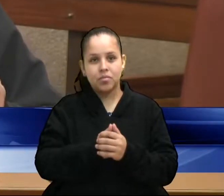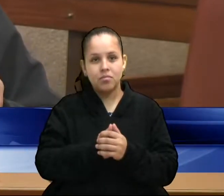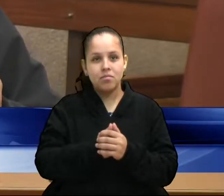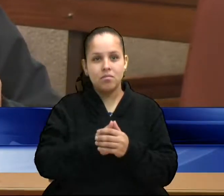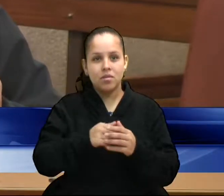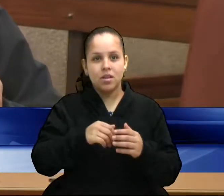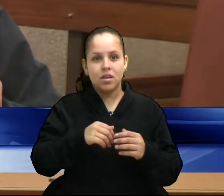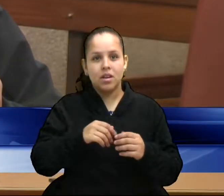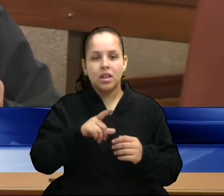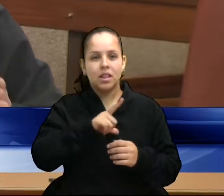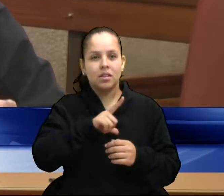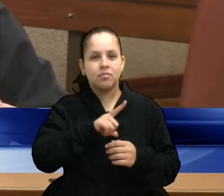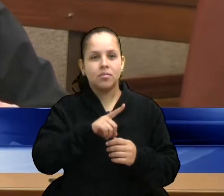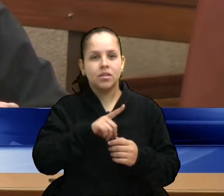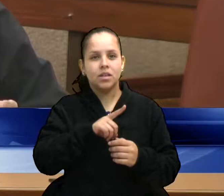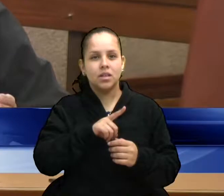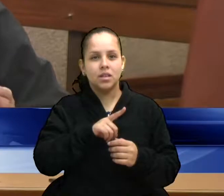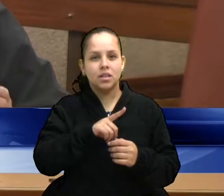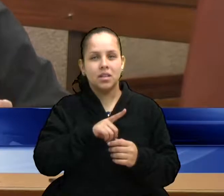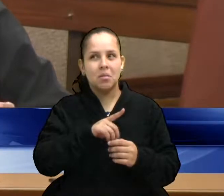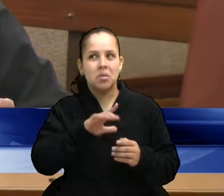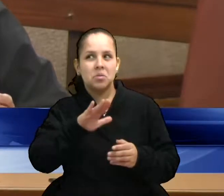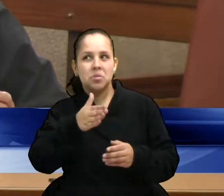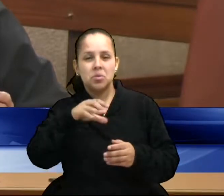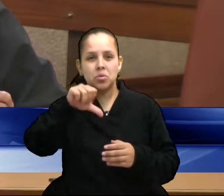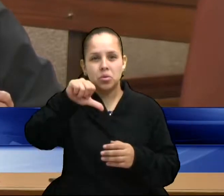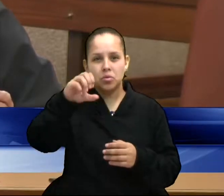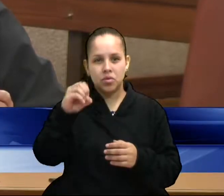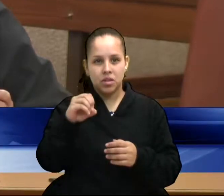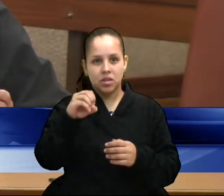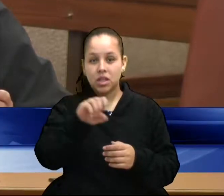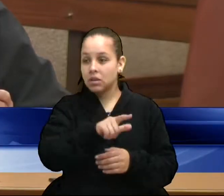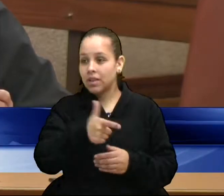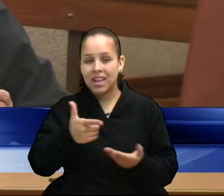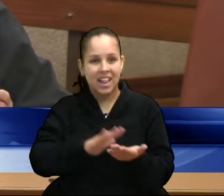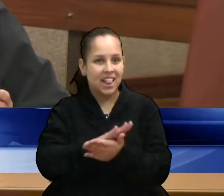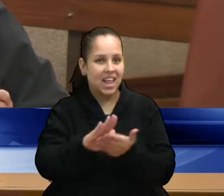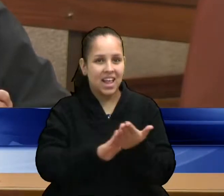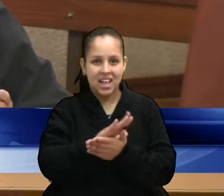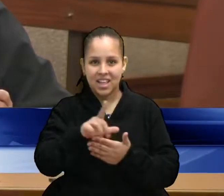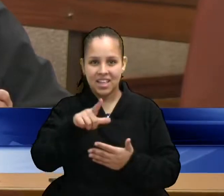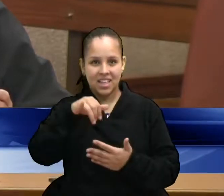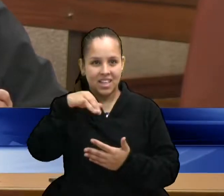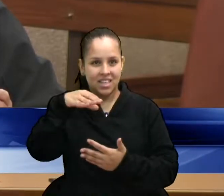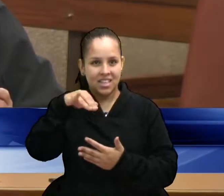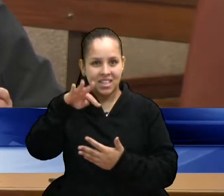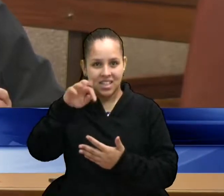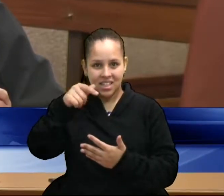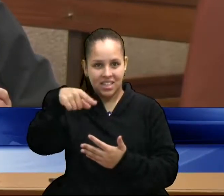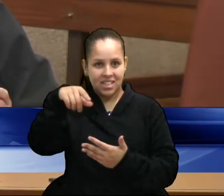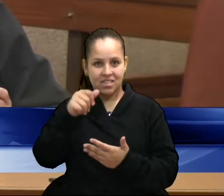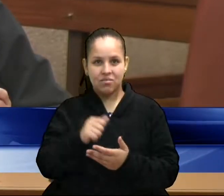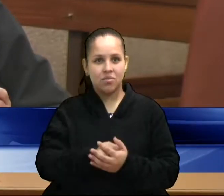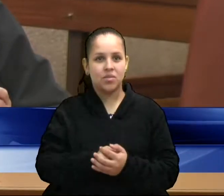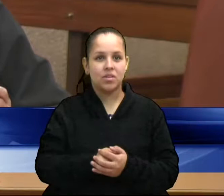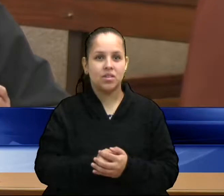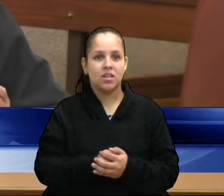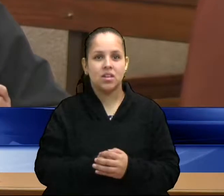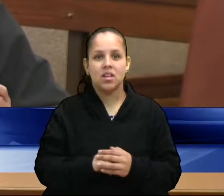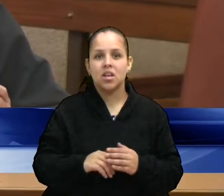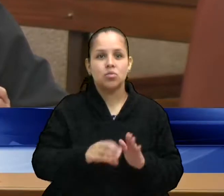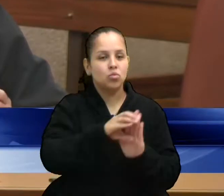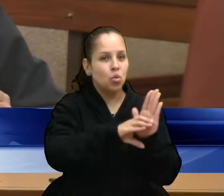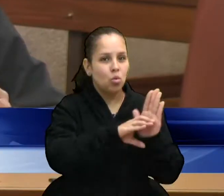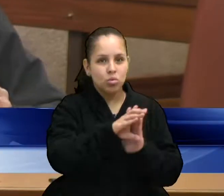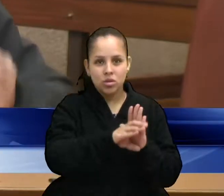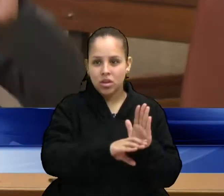que, estou falando da década de 90, quando ninguém fazia licitação, ninguém fazia concorrência pública, transporte coletivo, todos os contratos eram